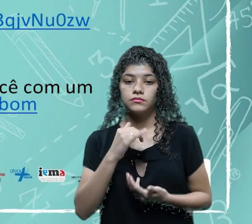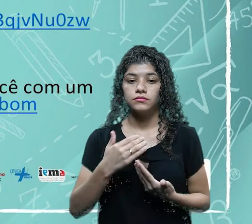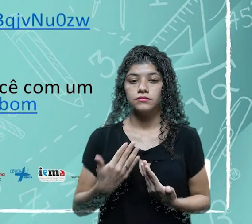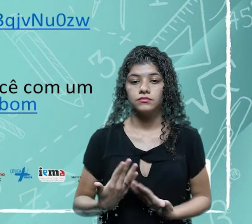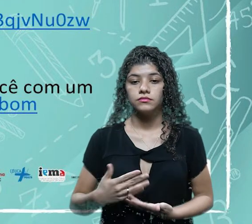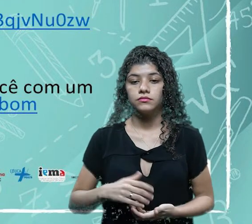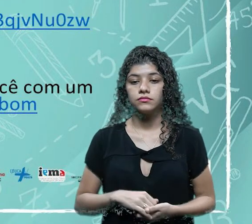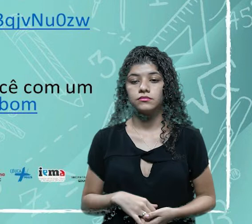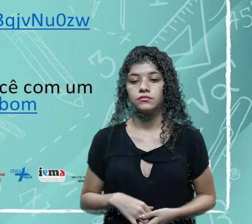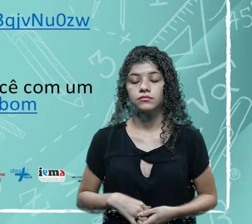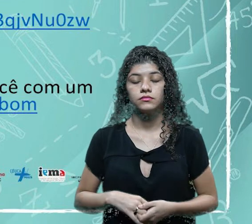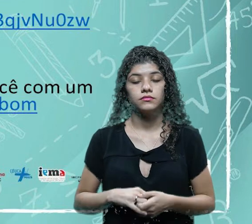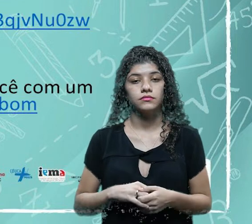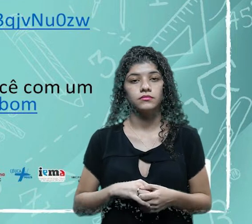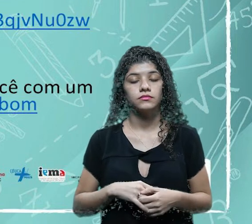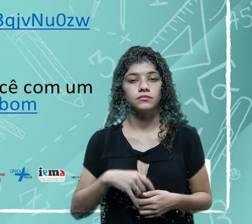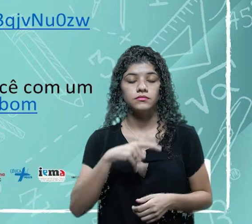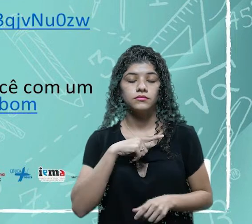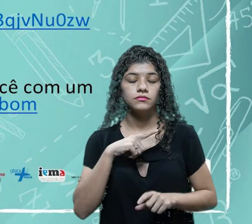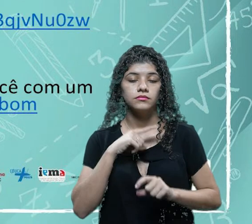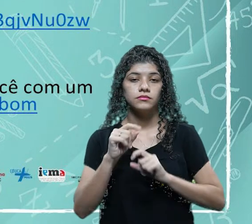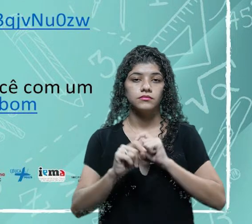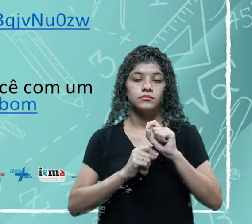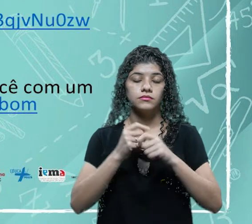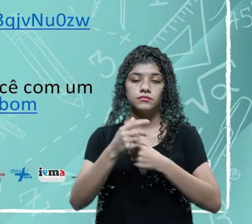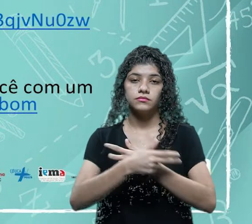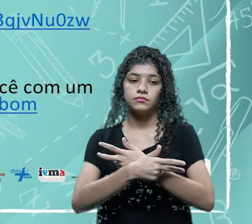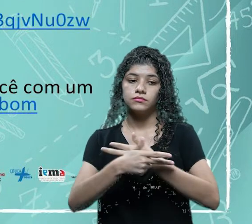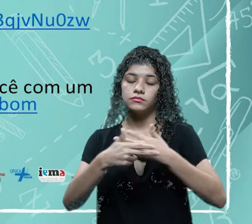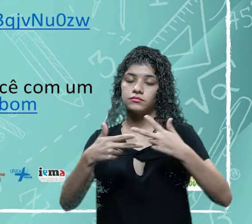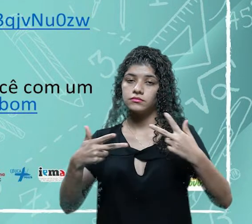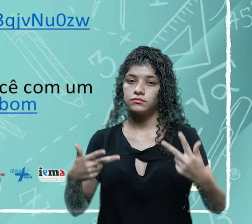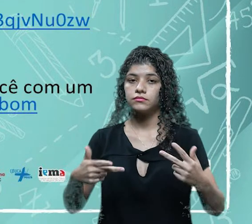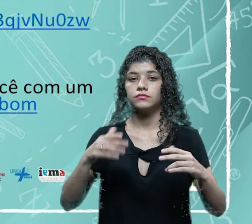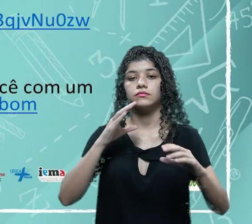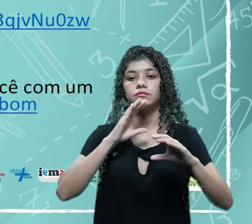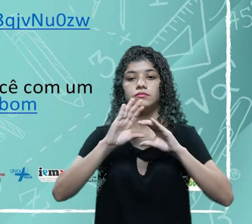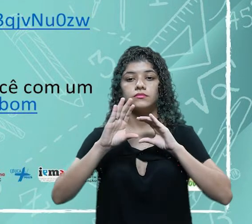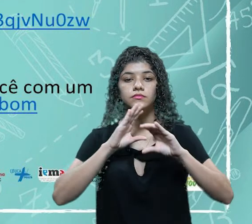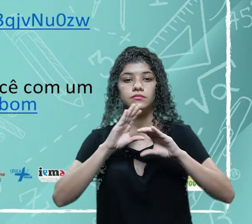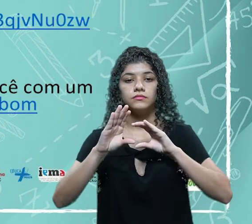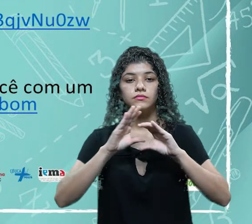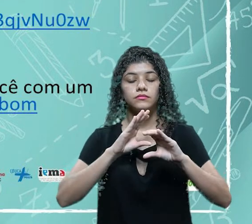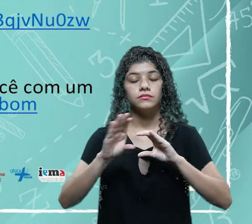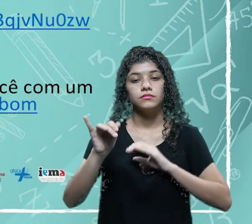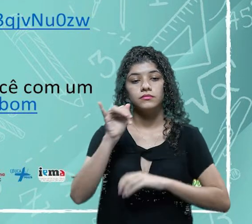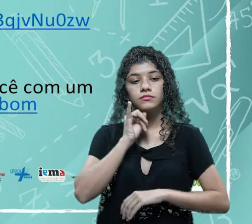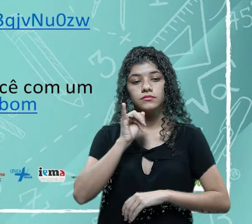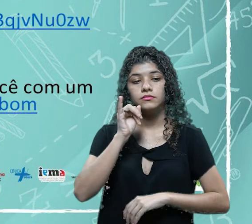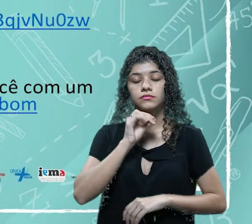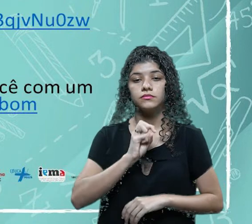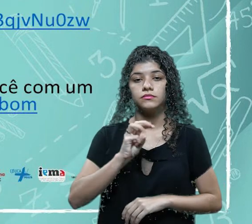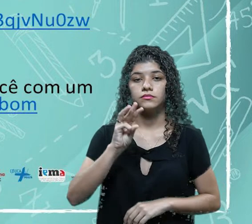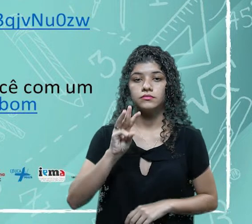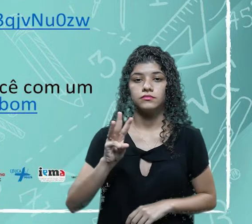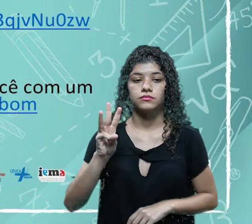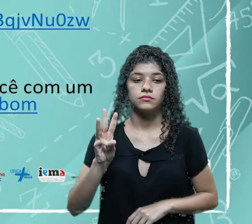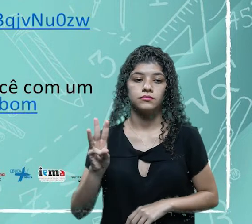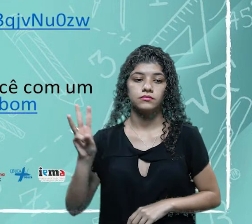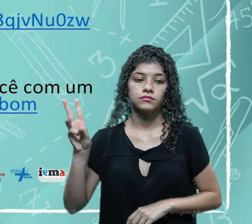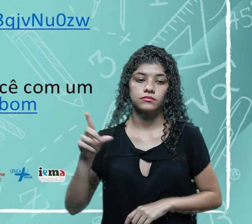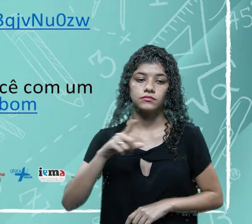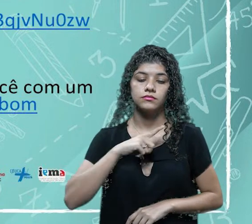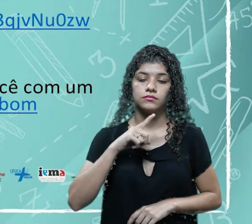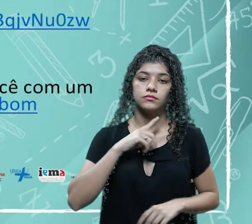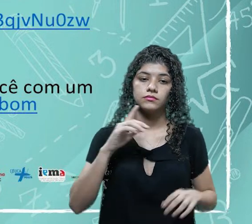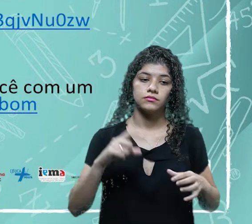exemplificado ele possibilitam uma série de de clonagem de comunicação né como site